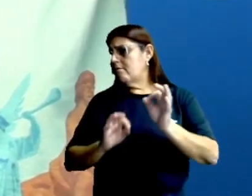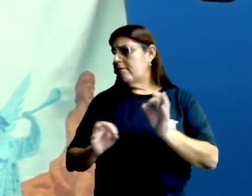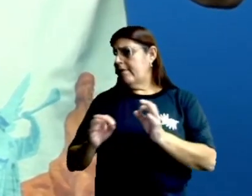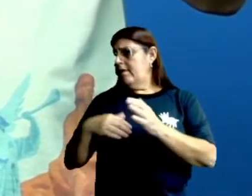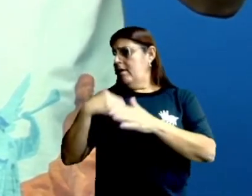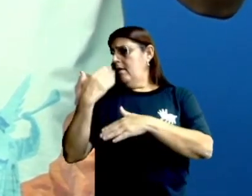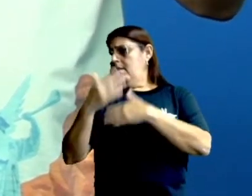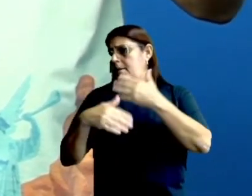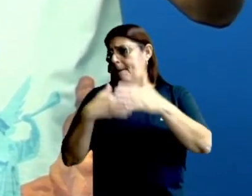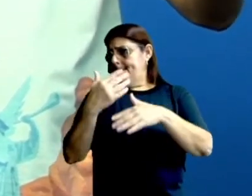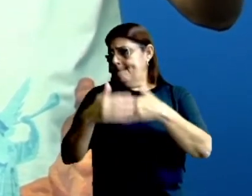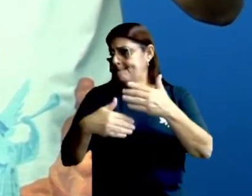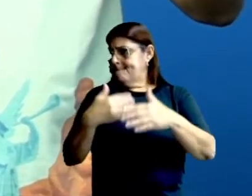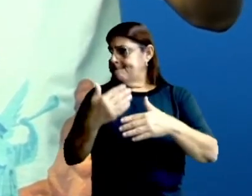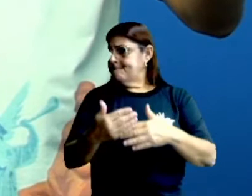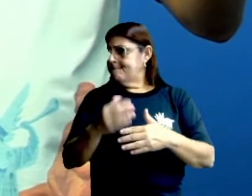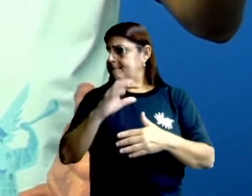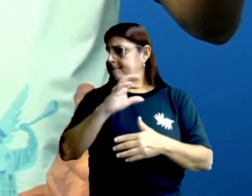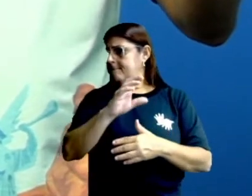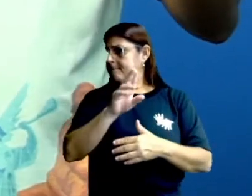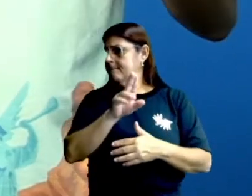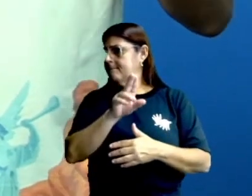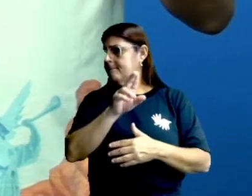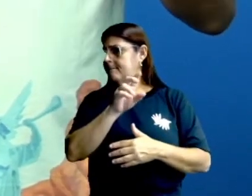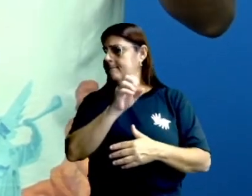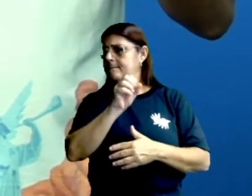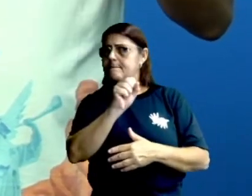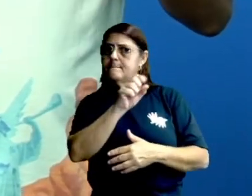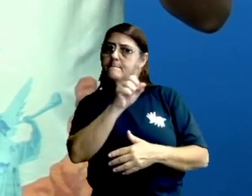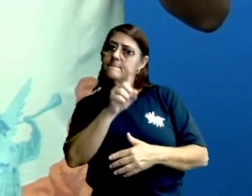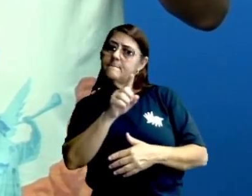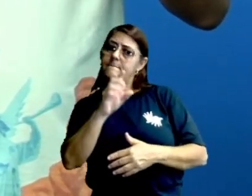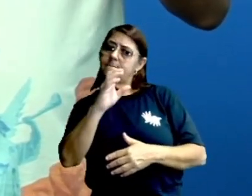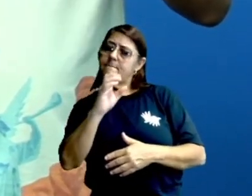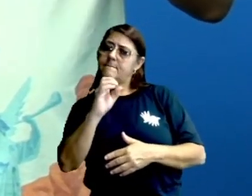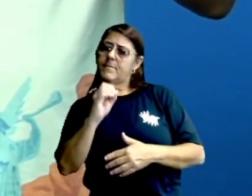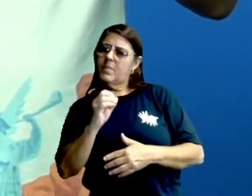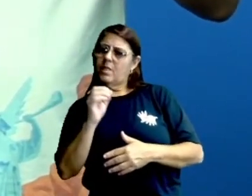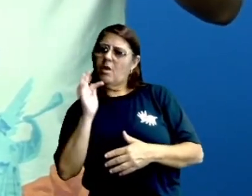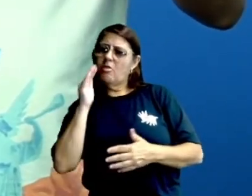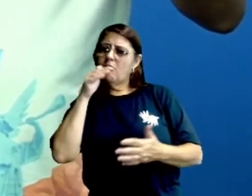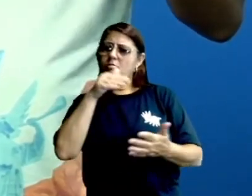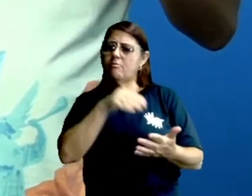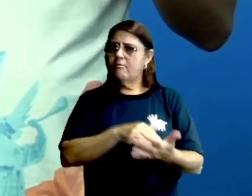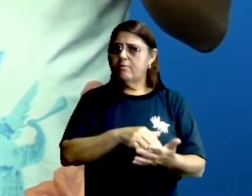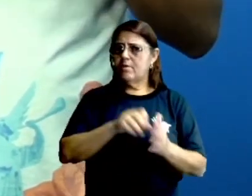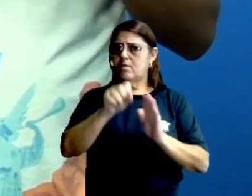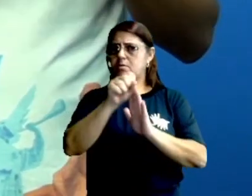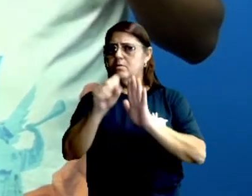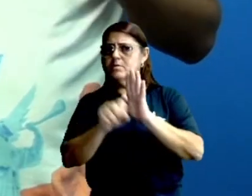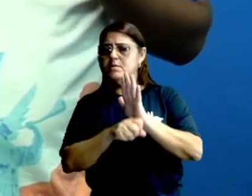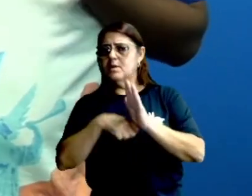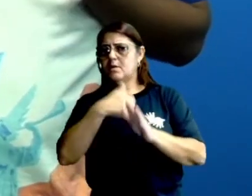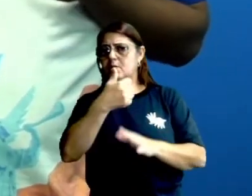tinham se desenvolvido em Cusco, na região do Cusco, no final, né, do século